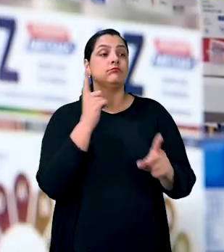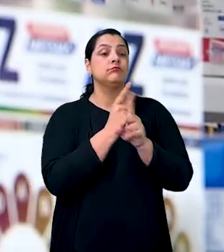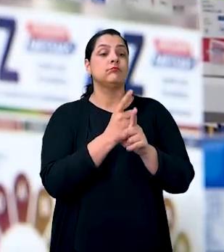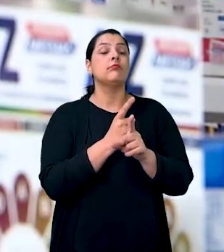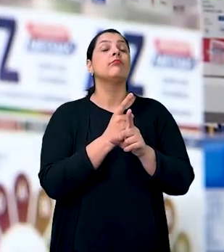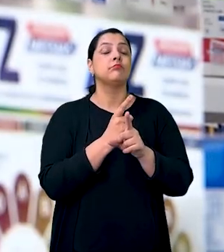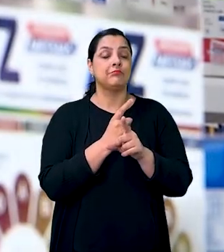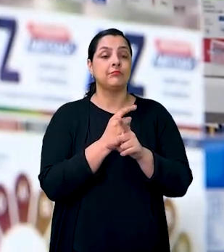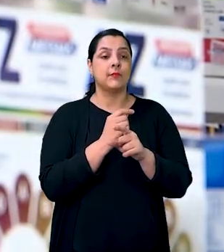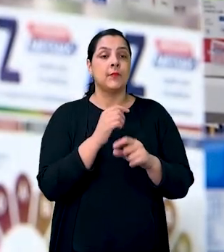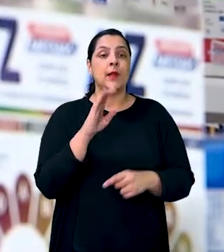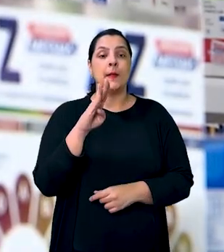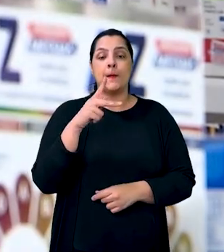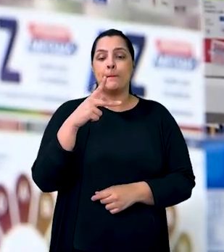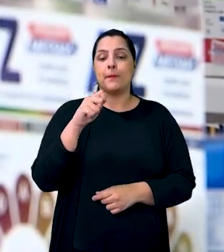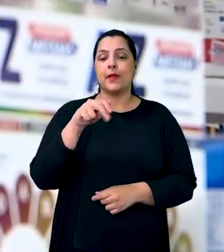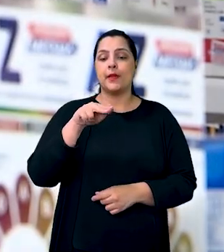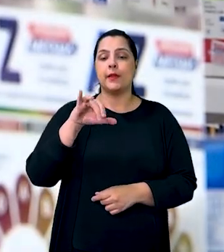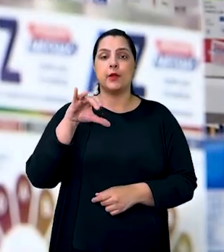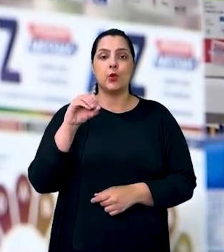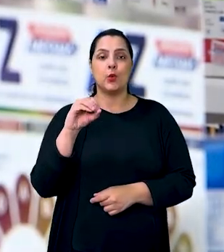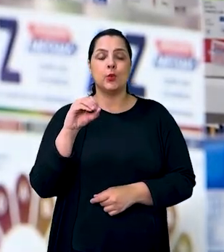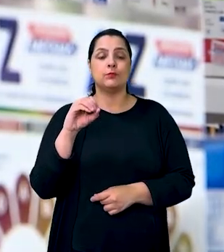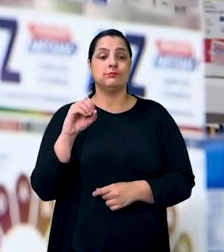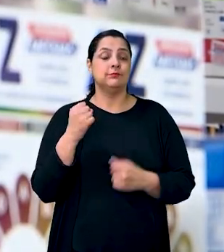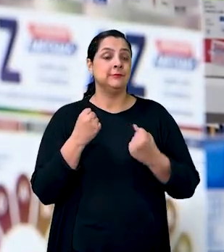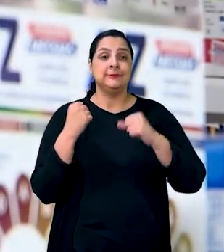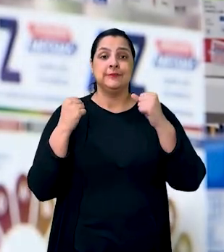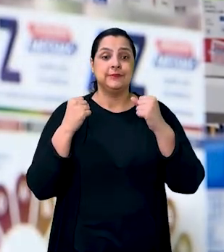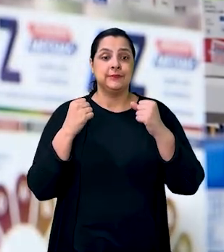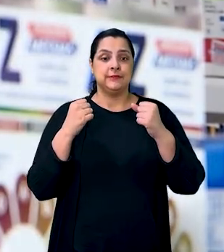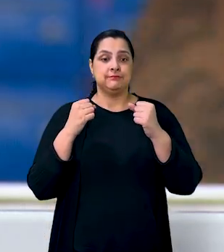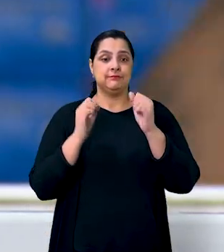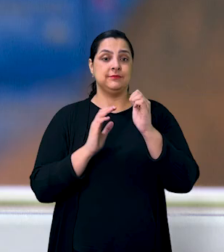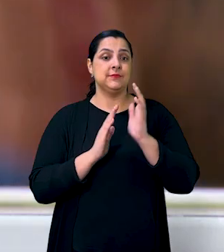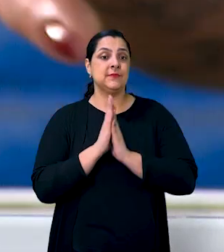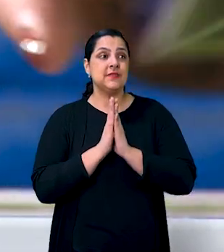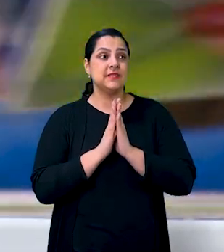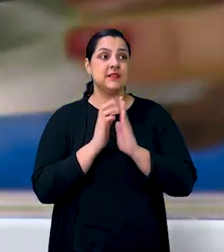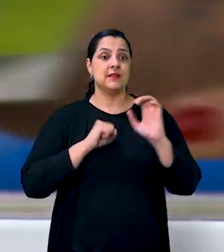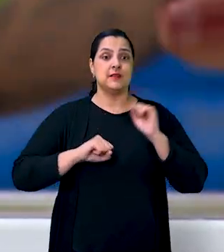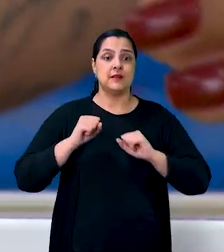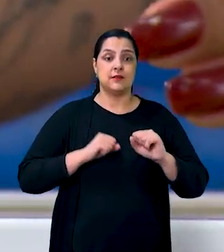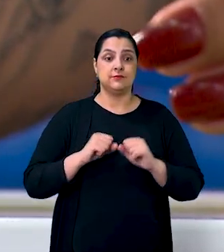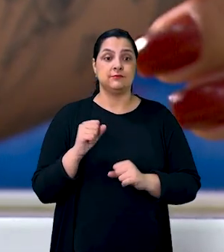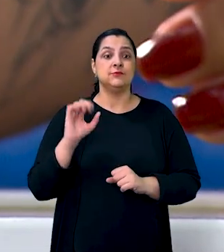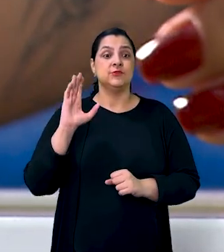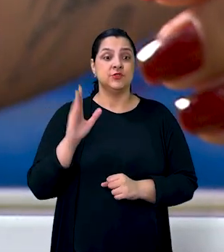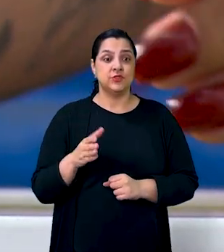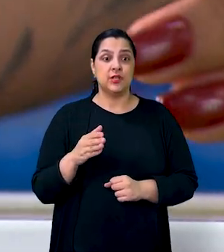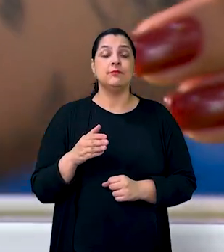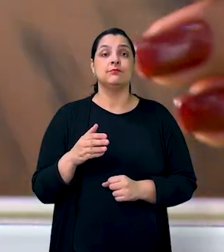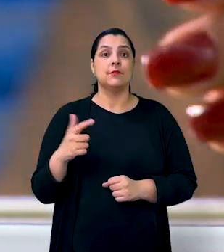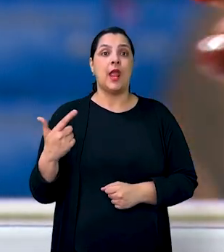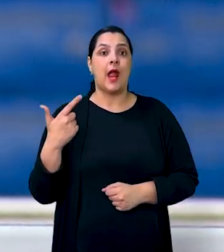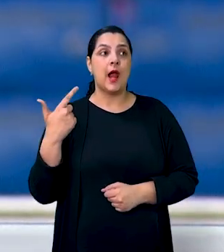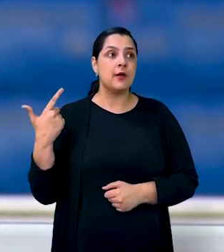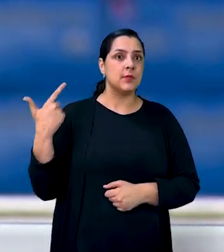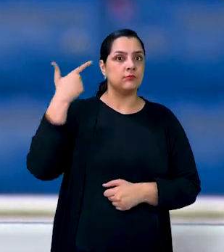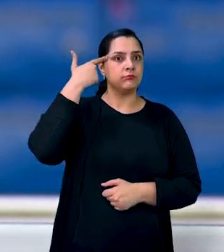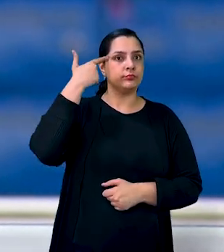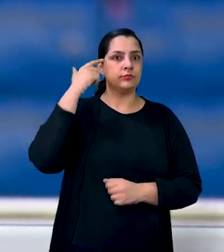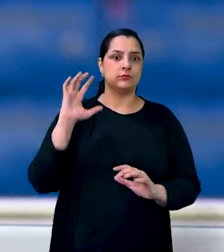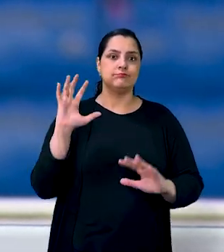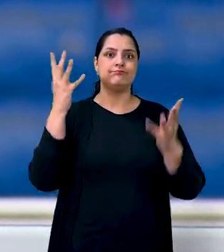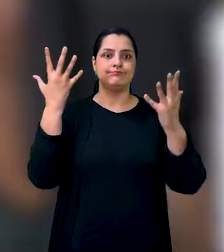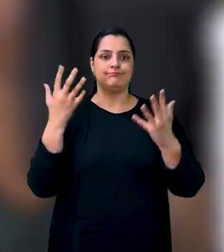que foi diagnosticada com crise de pânico em decorrência dos assaltos que sofreu. Ela disse que em um deles chegou a ter uma arma apontada